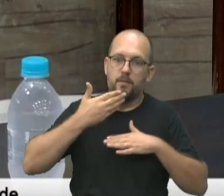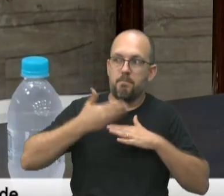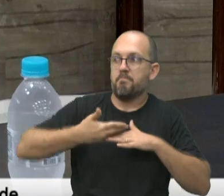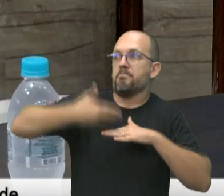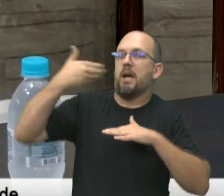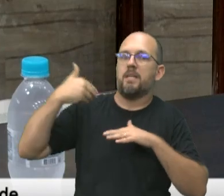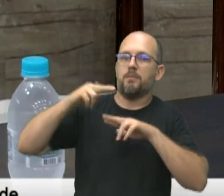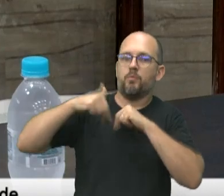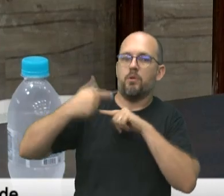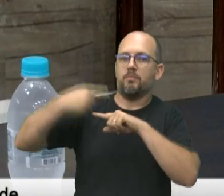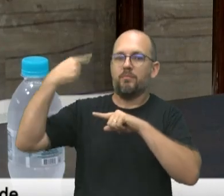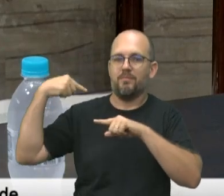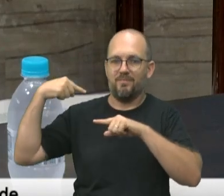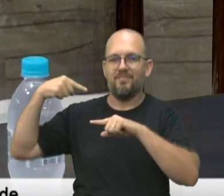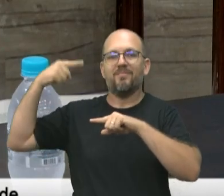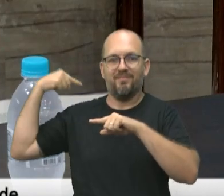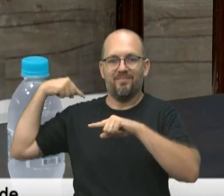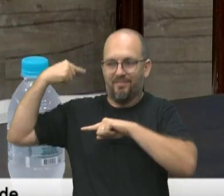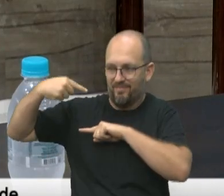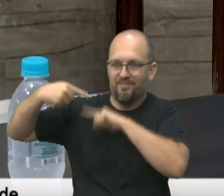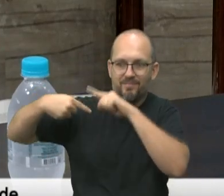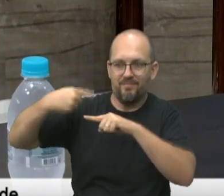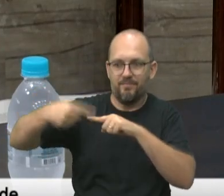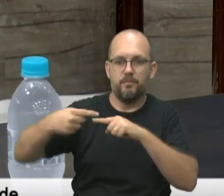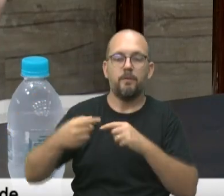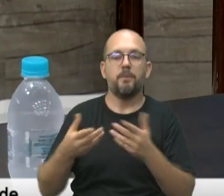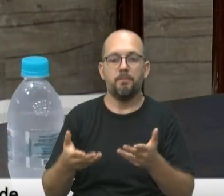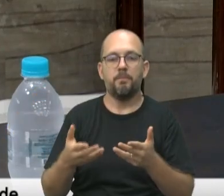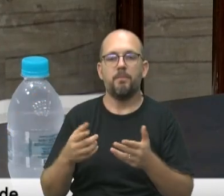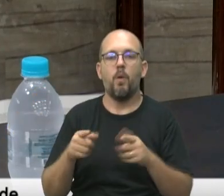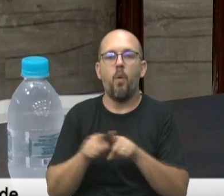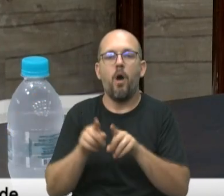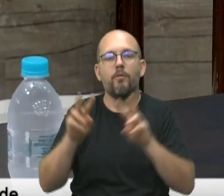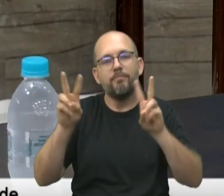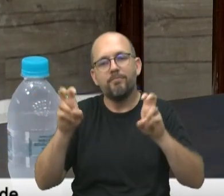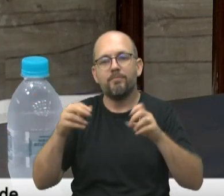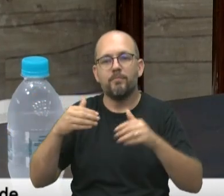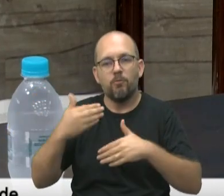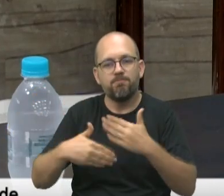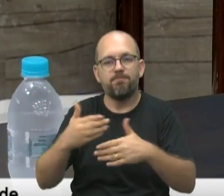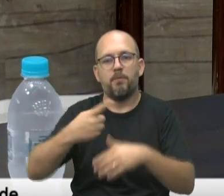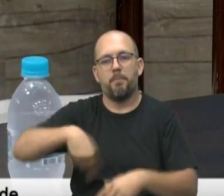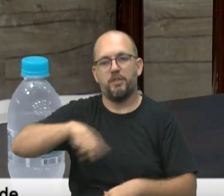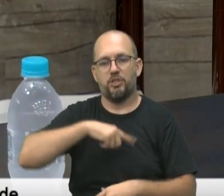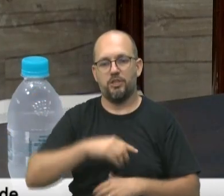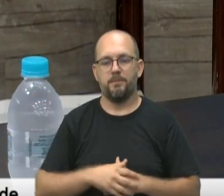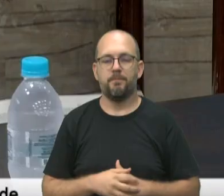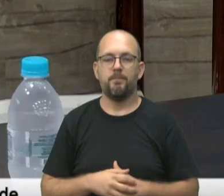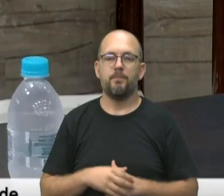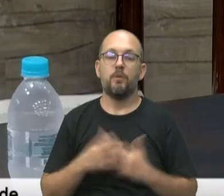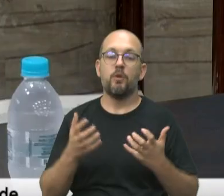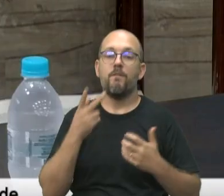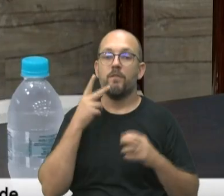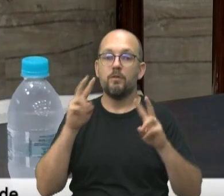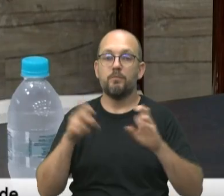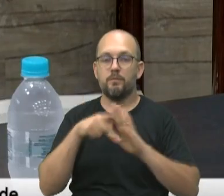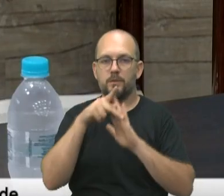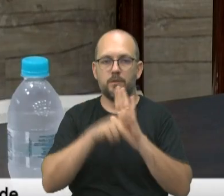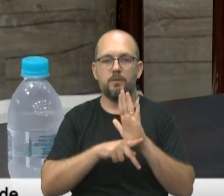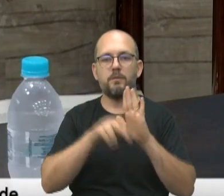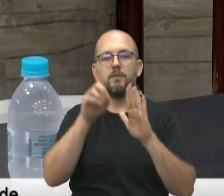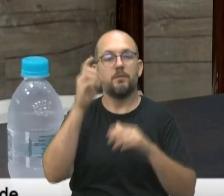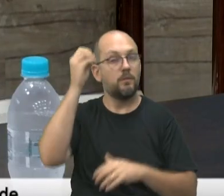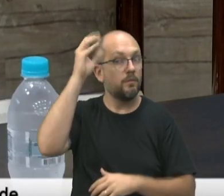abriu as portas antes, é um combustível para a gente. Quero falar sobre o projeto da Dani. É um projeto